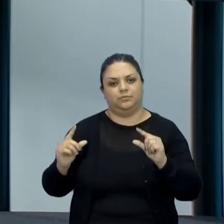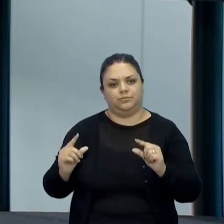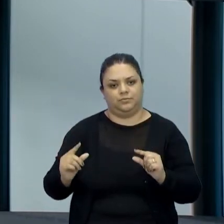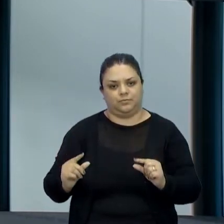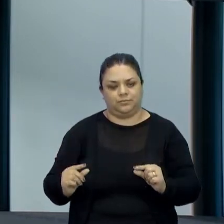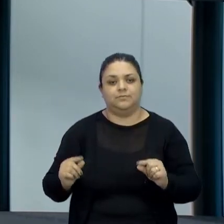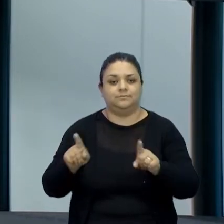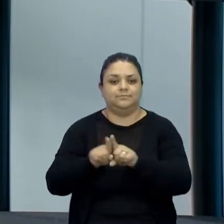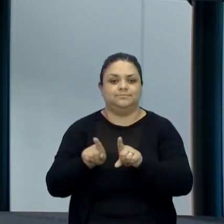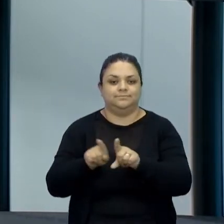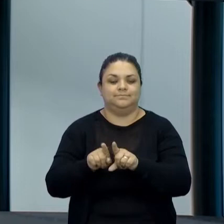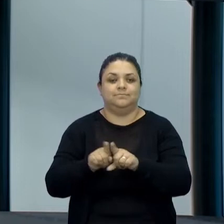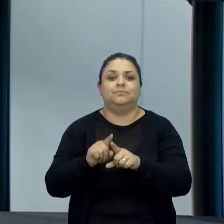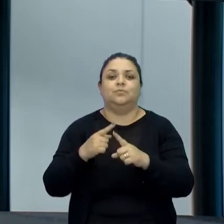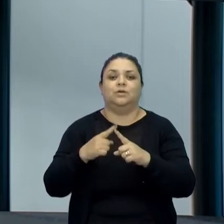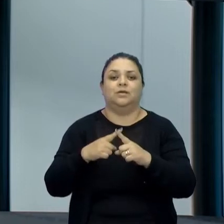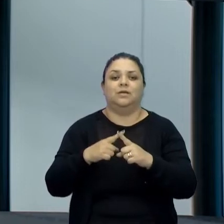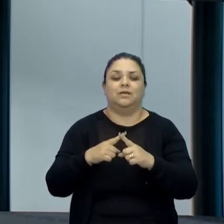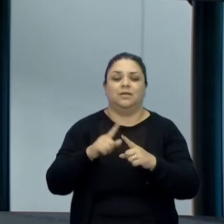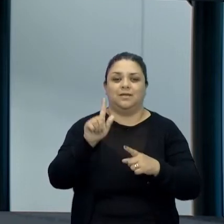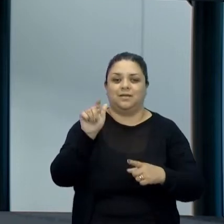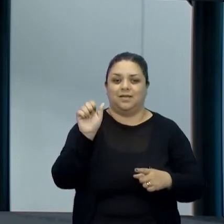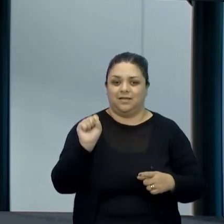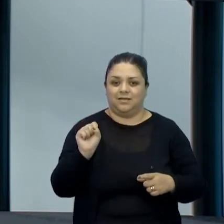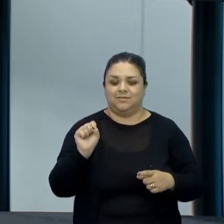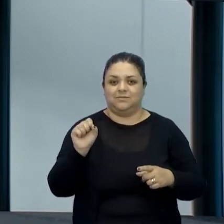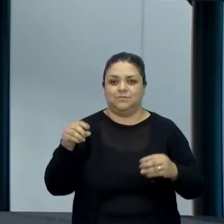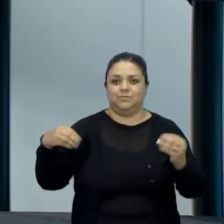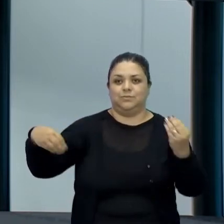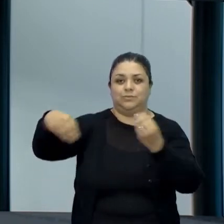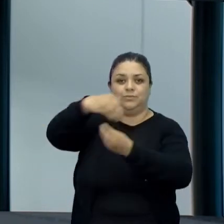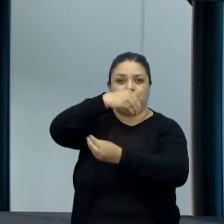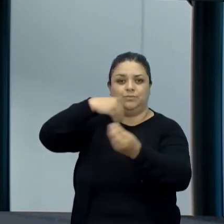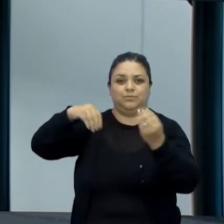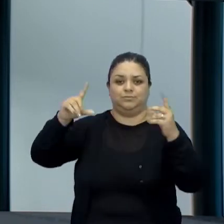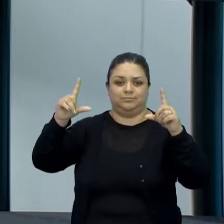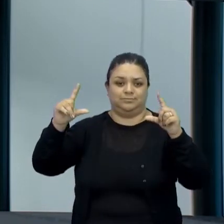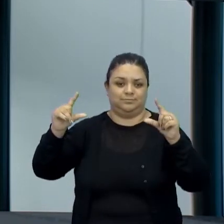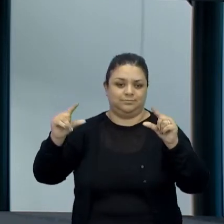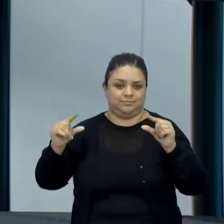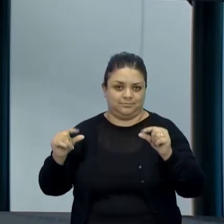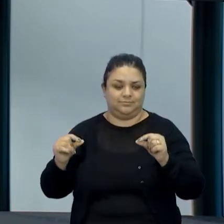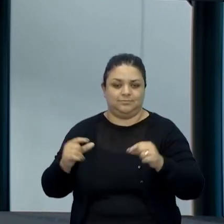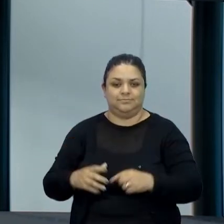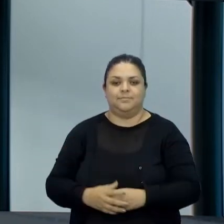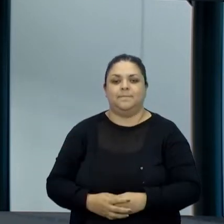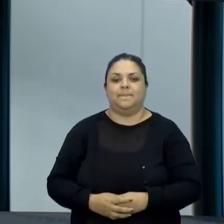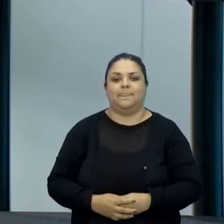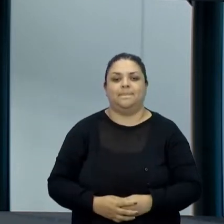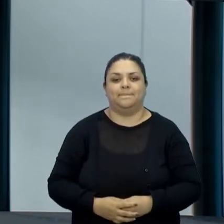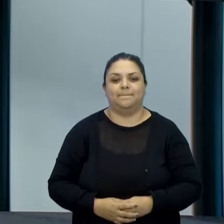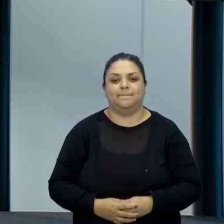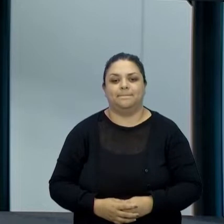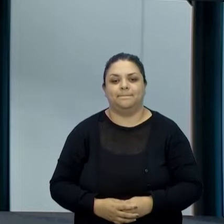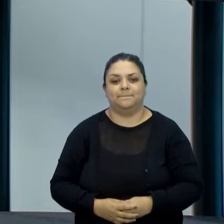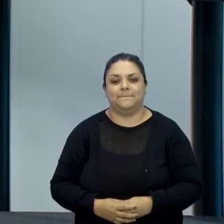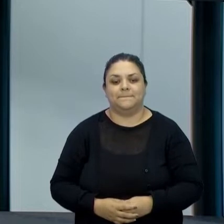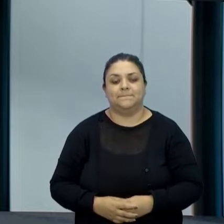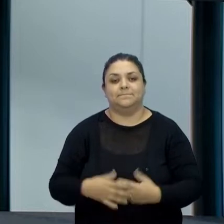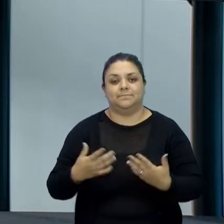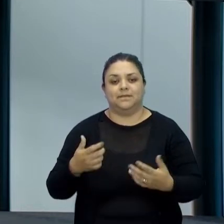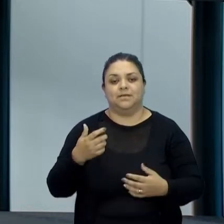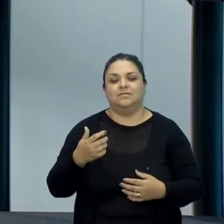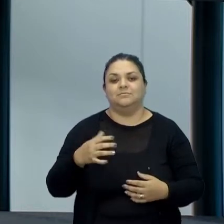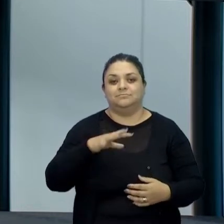essa quantidade de gases que estão ali na atmosfera. Então, o ar vai